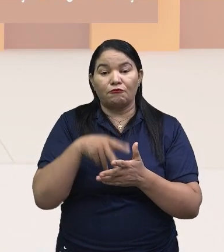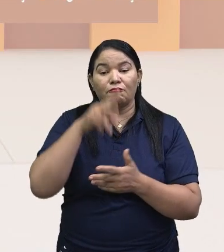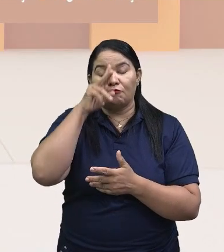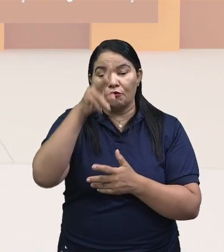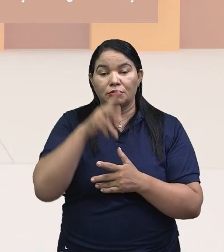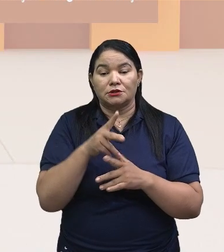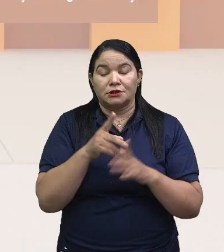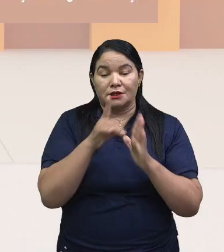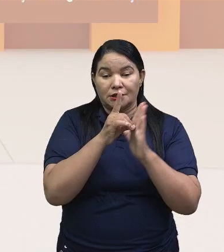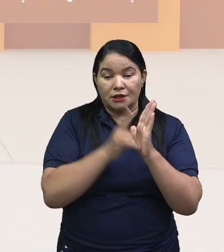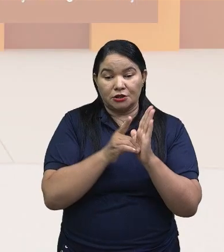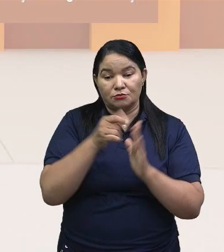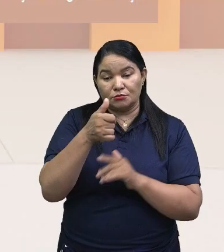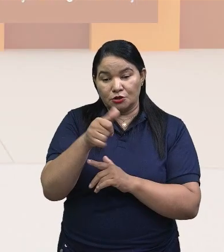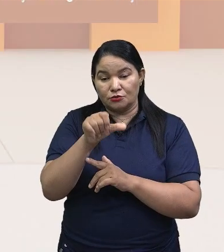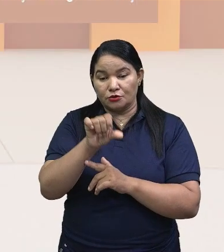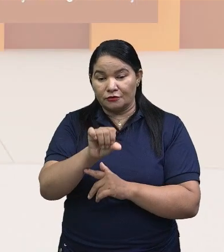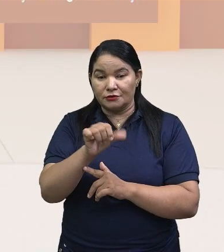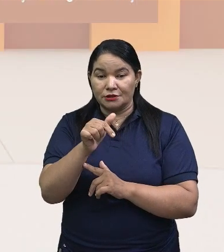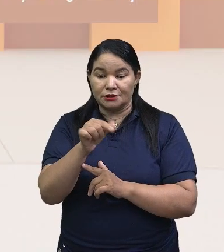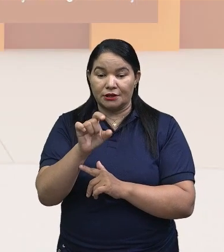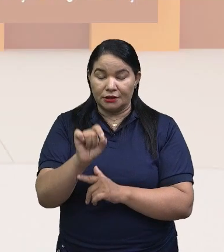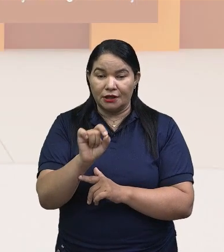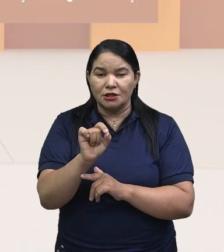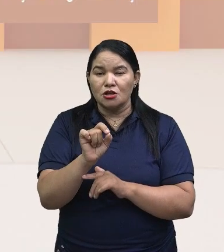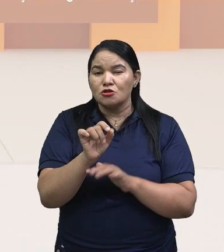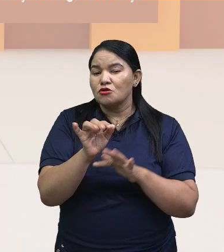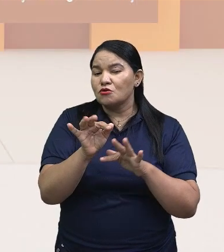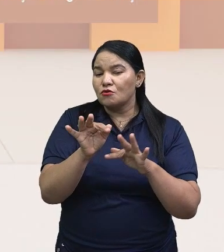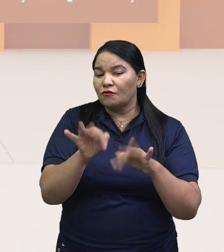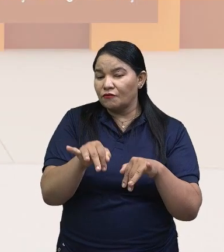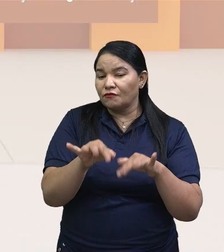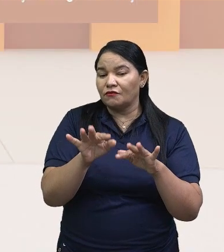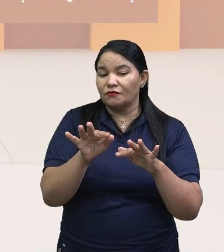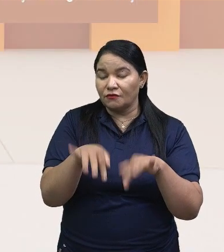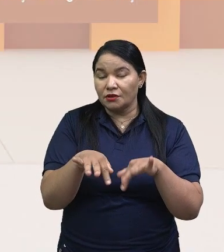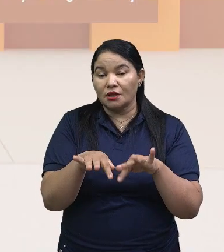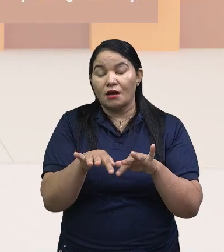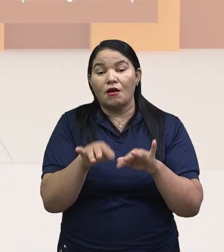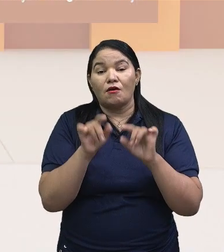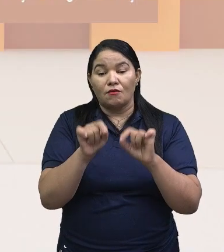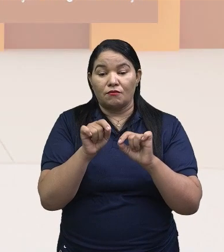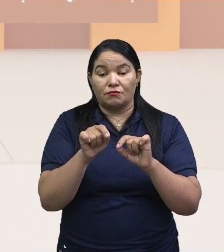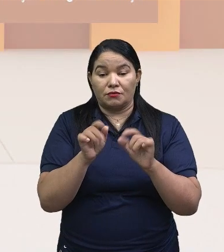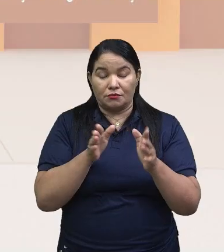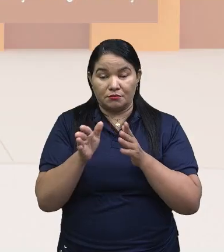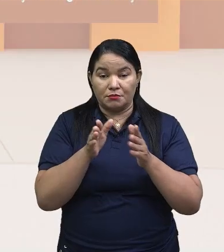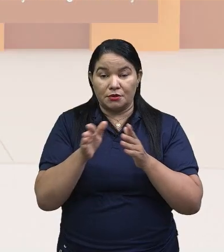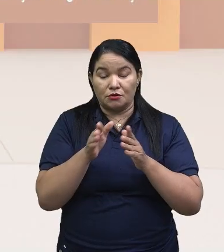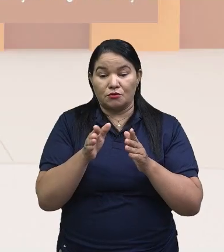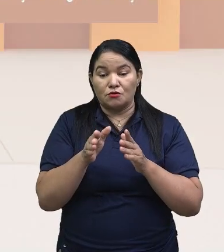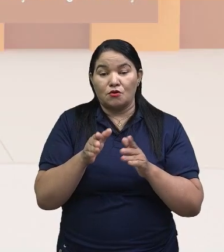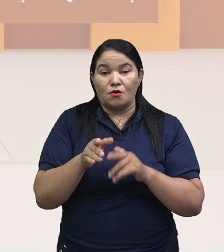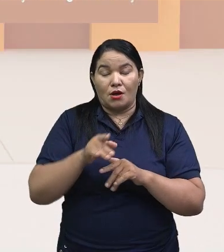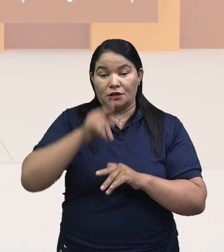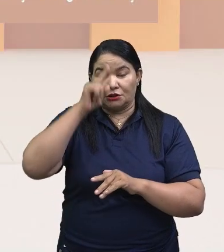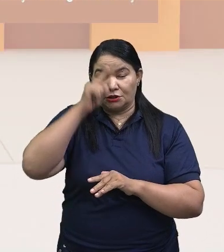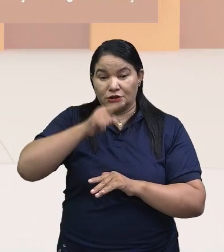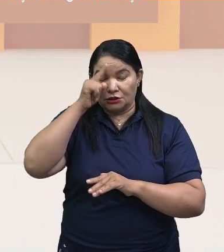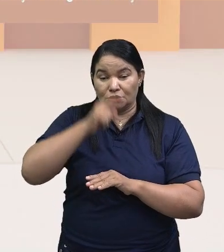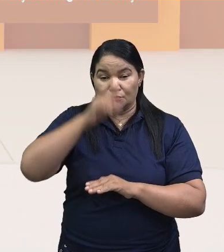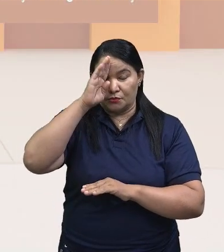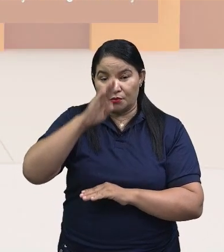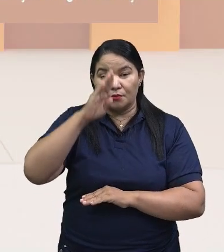da década de 1970, ali no final, né, da ditadura militar, na última década da ditadura